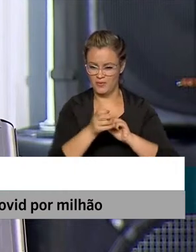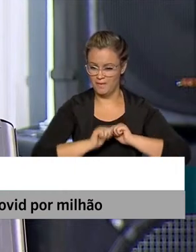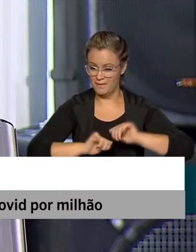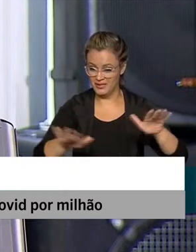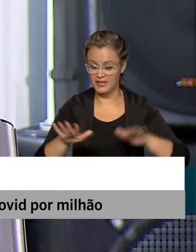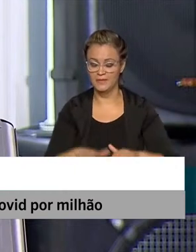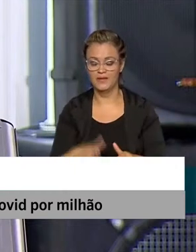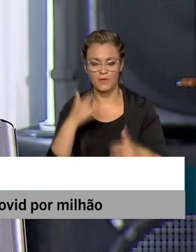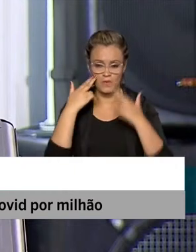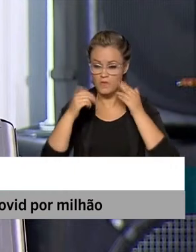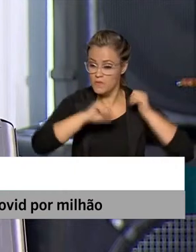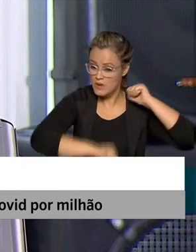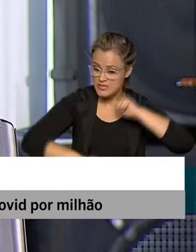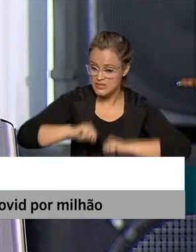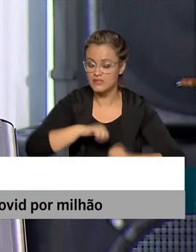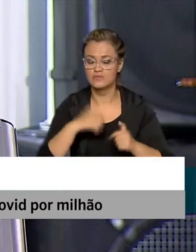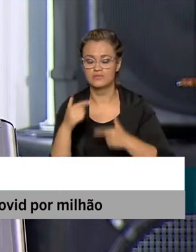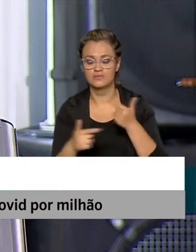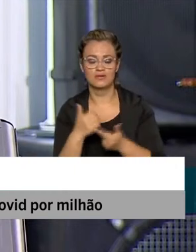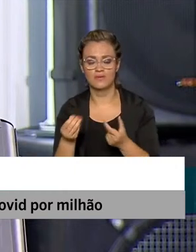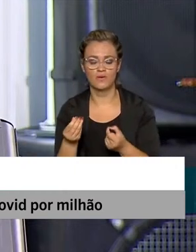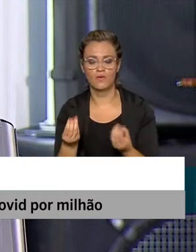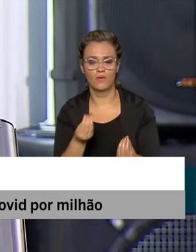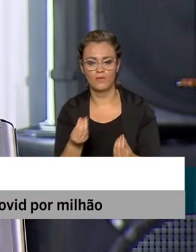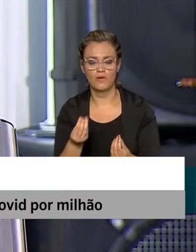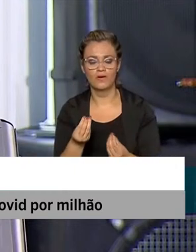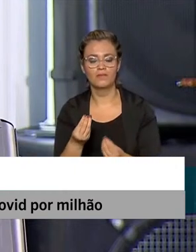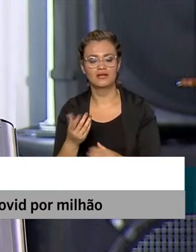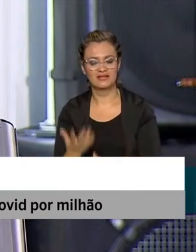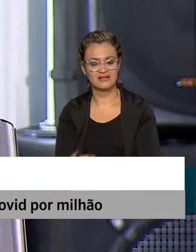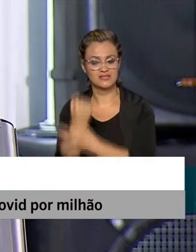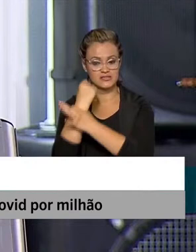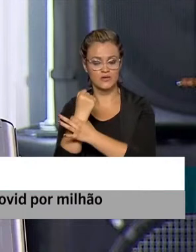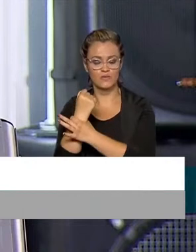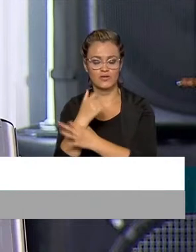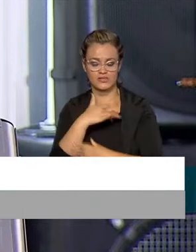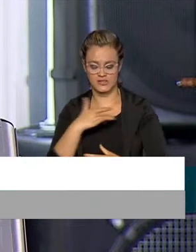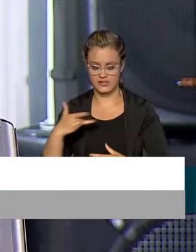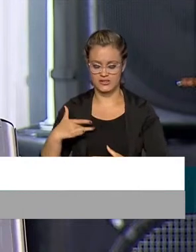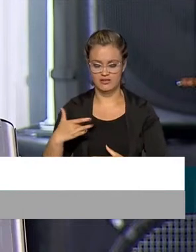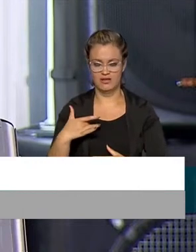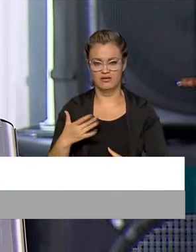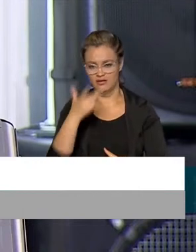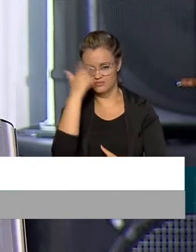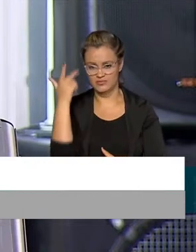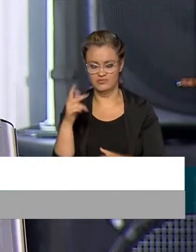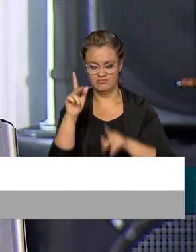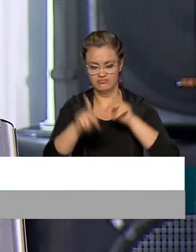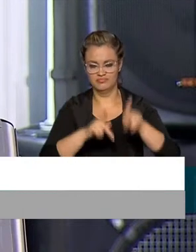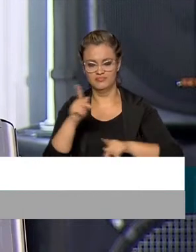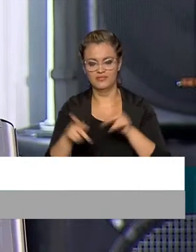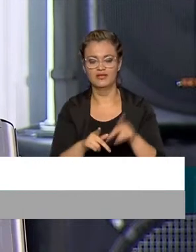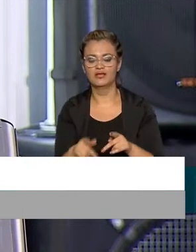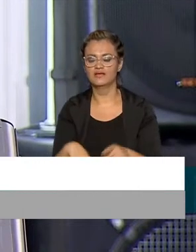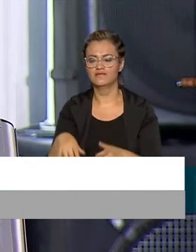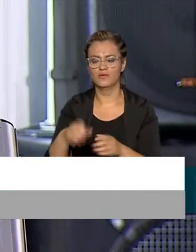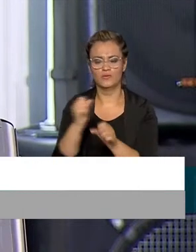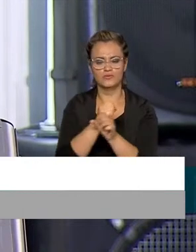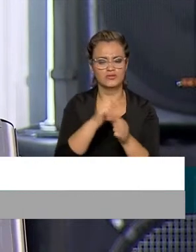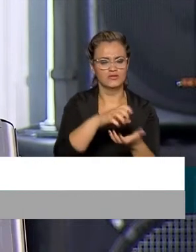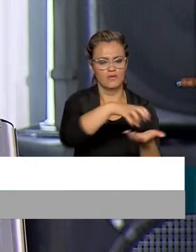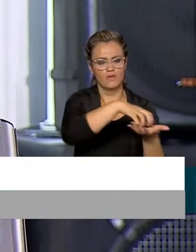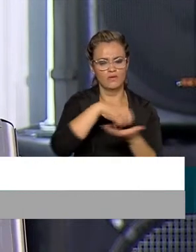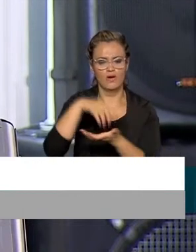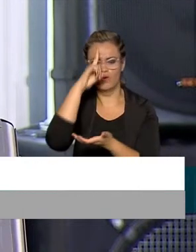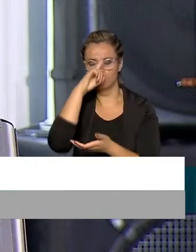Operação Covid-19, contribuindo para garantir a segurança sanitária da população brasileira, desdobrando hospitais de campanha em